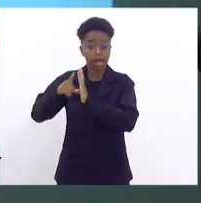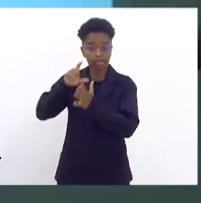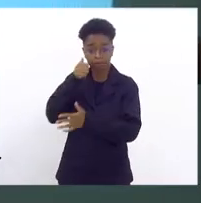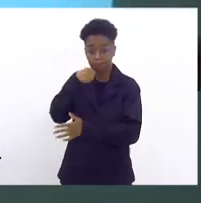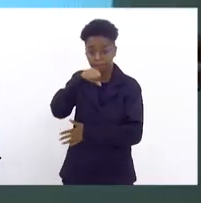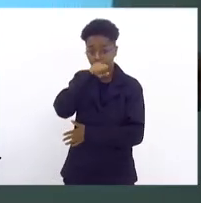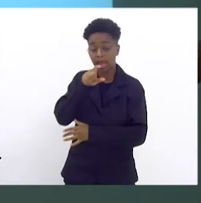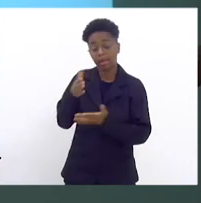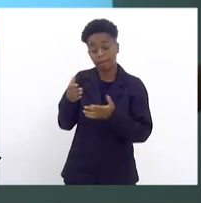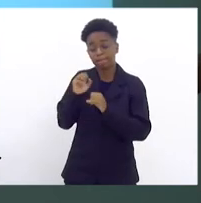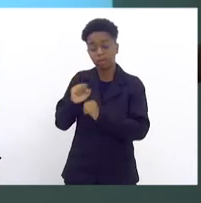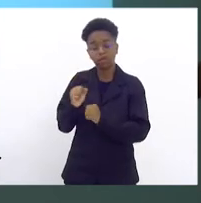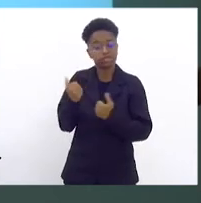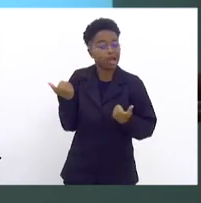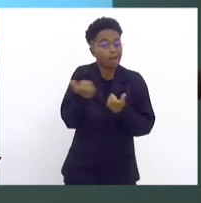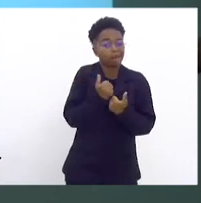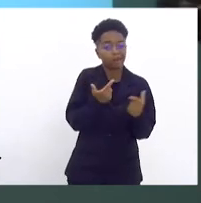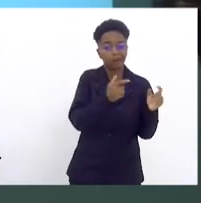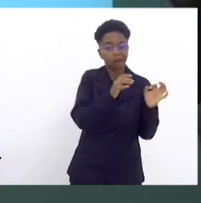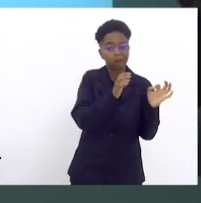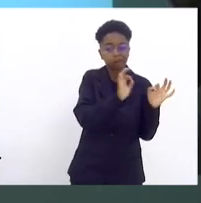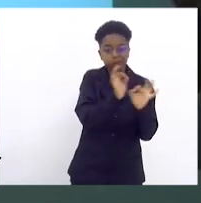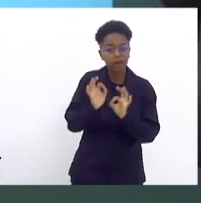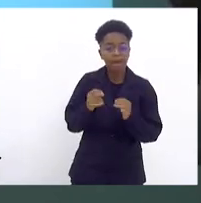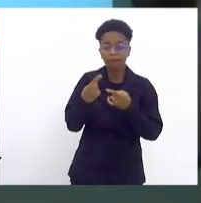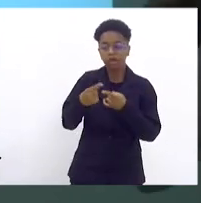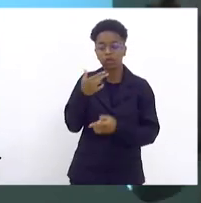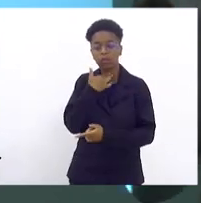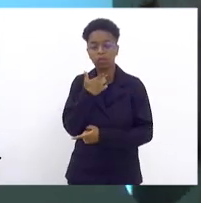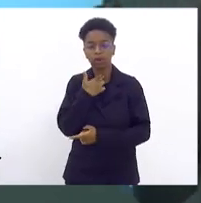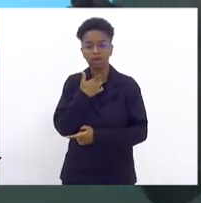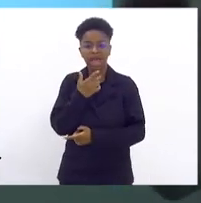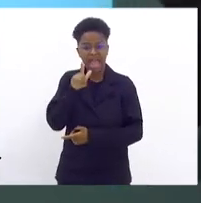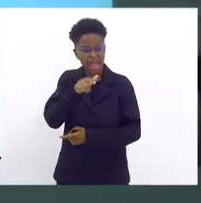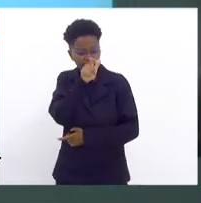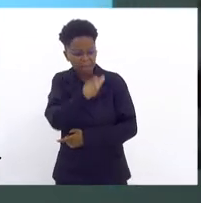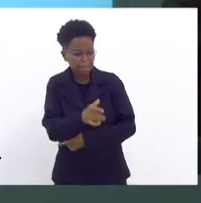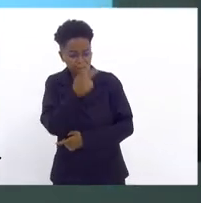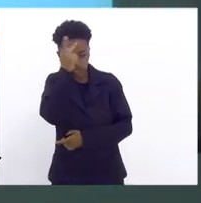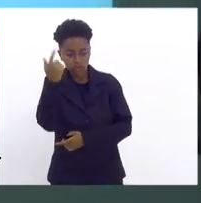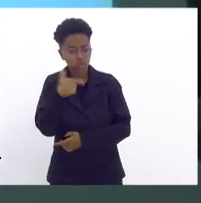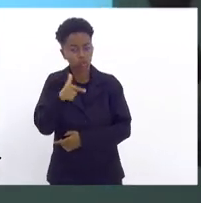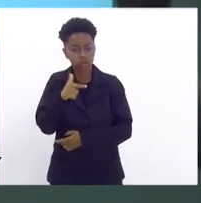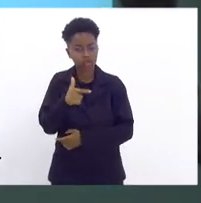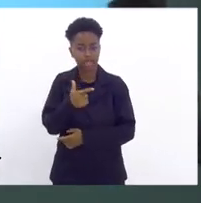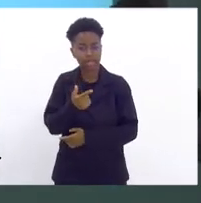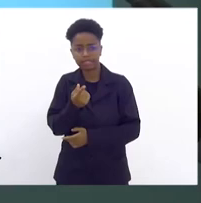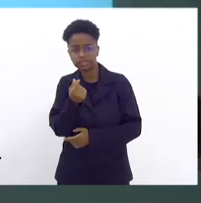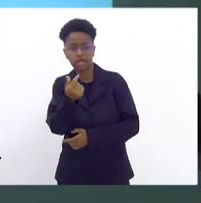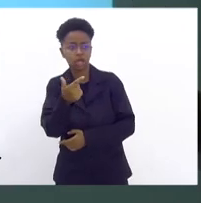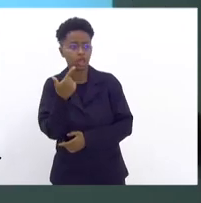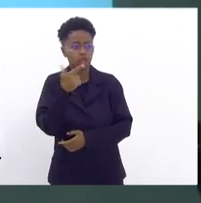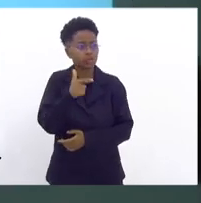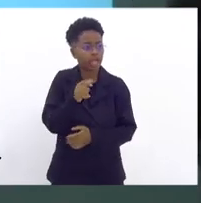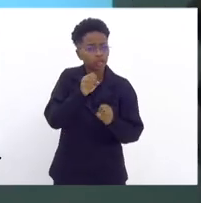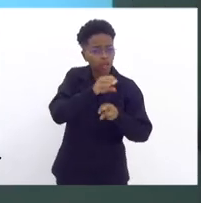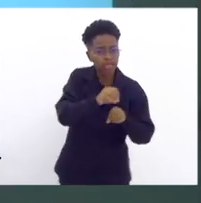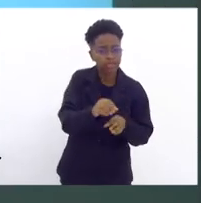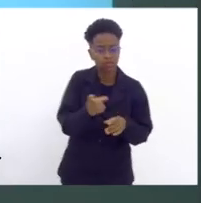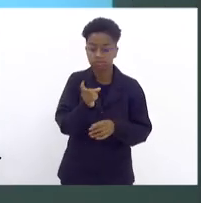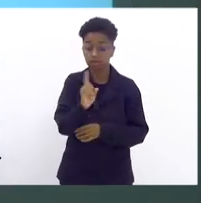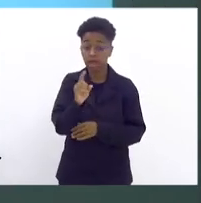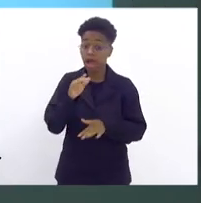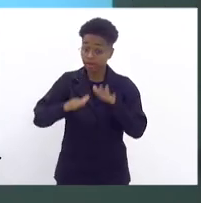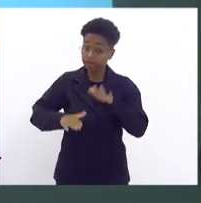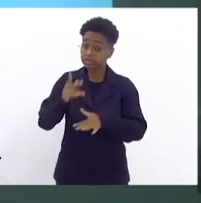desamparada porque ela não pode e não é porque ela é uma pessoa que não tinha grande esposa não teve acesso à educação às vezes